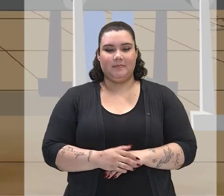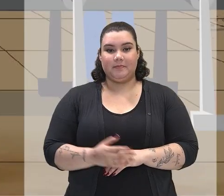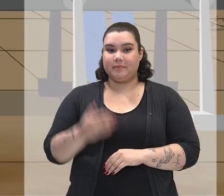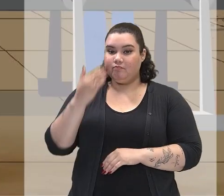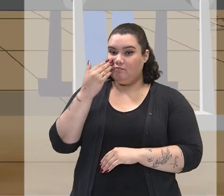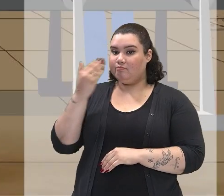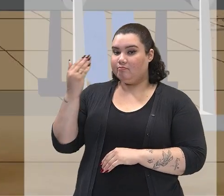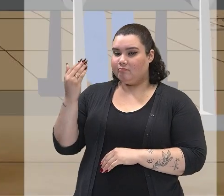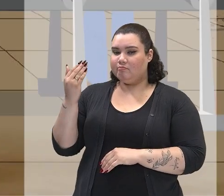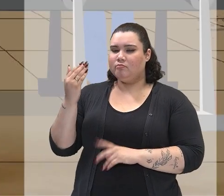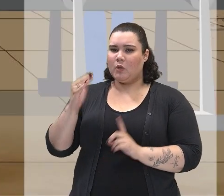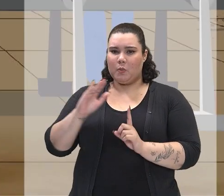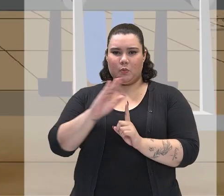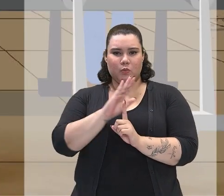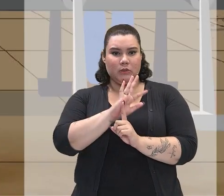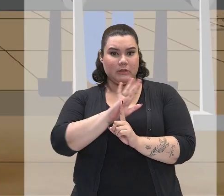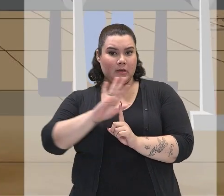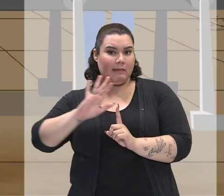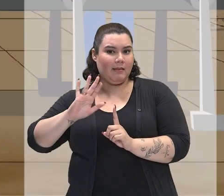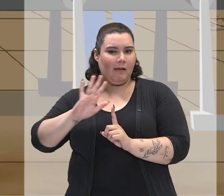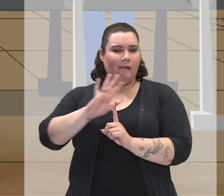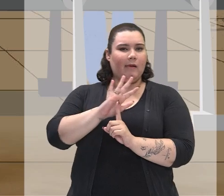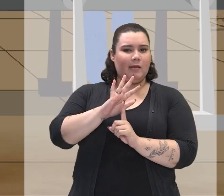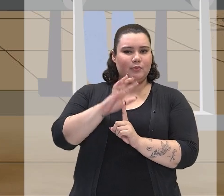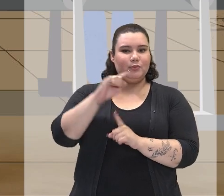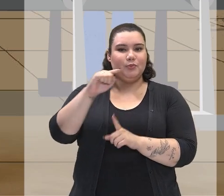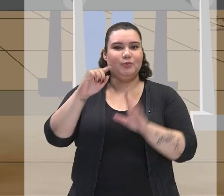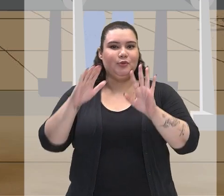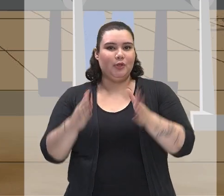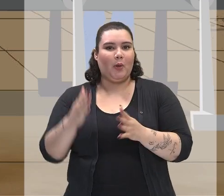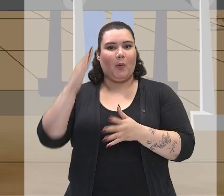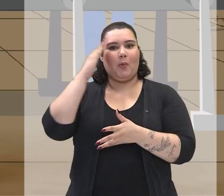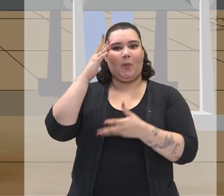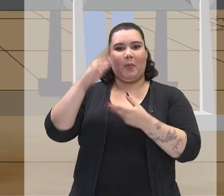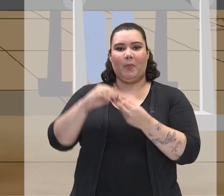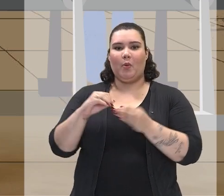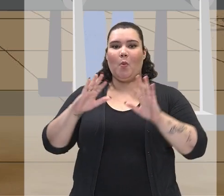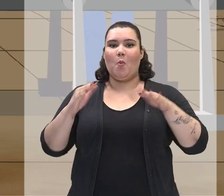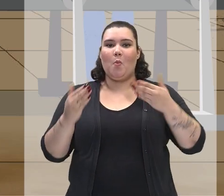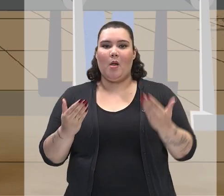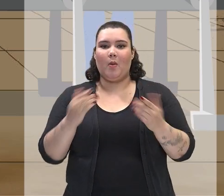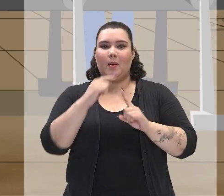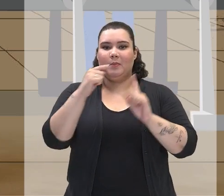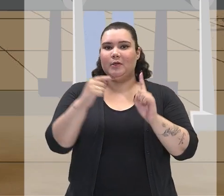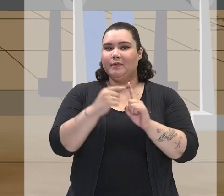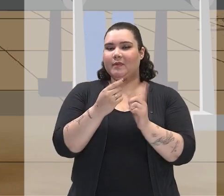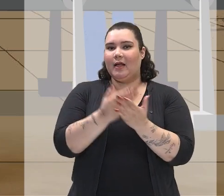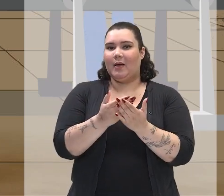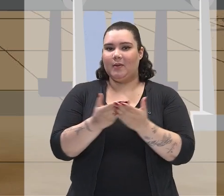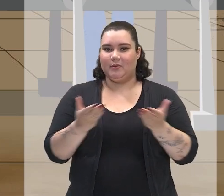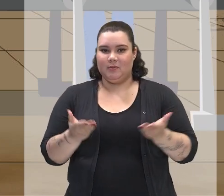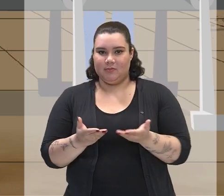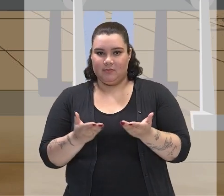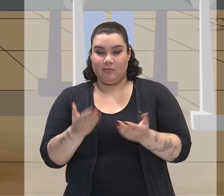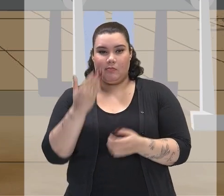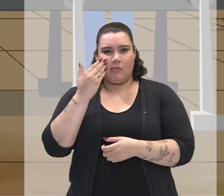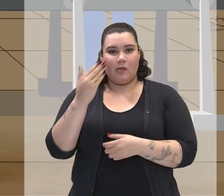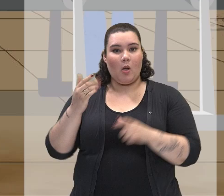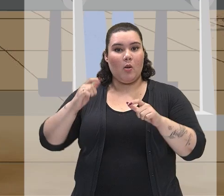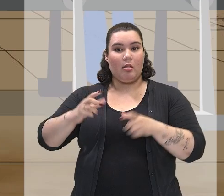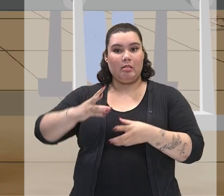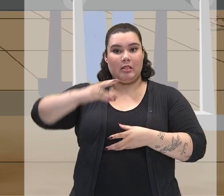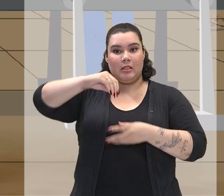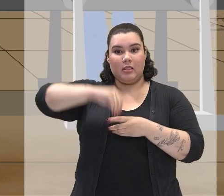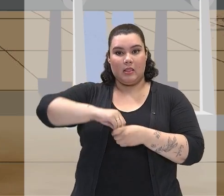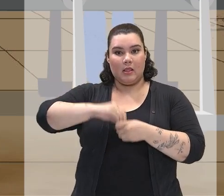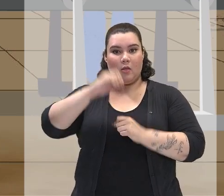Acredito que pelo cenário onde eu estou, você já entendeu do que está se tratando, né? Eu estou no interior de uma fábrica e aqui